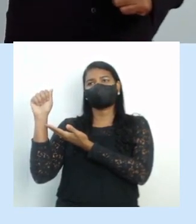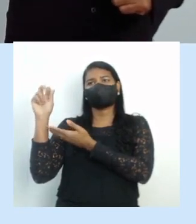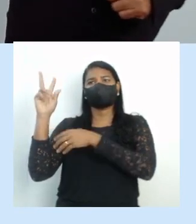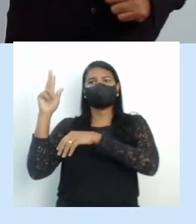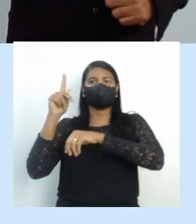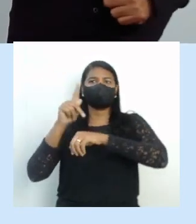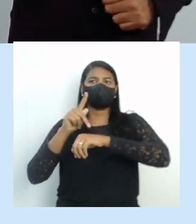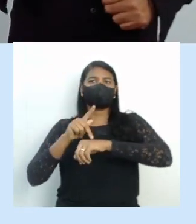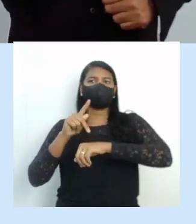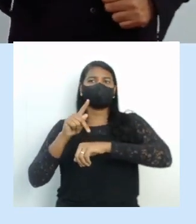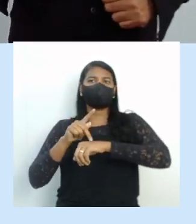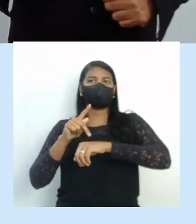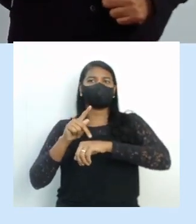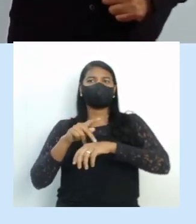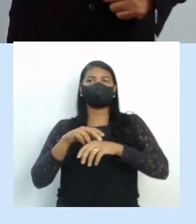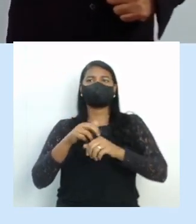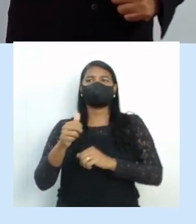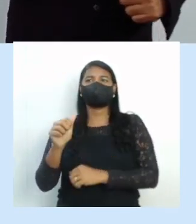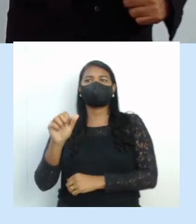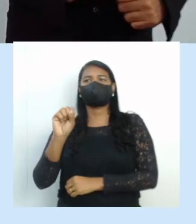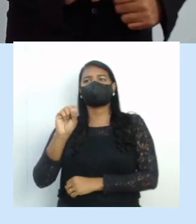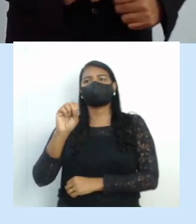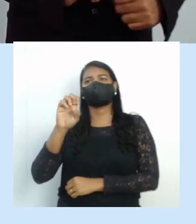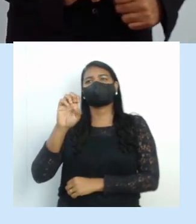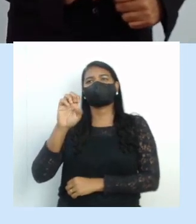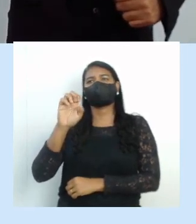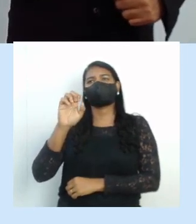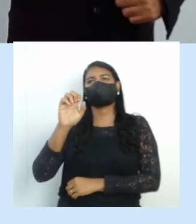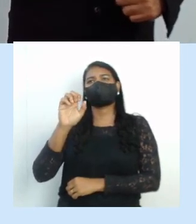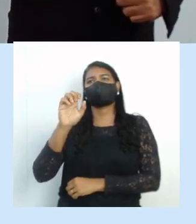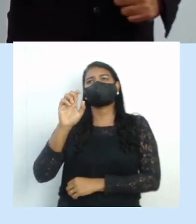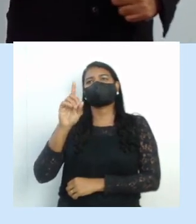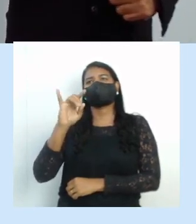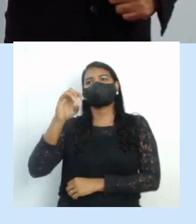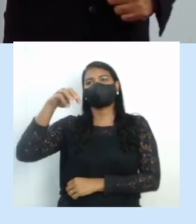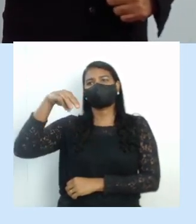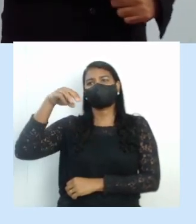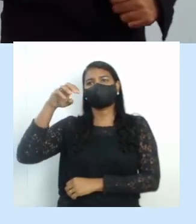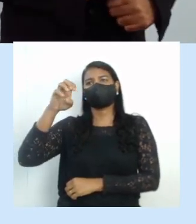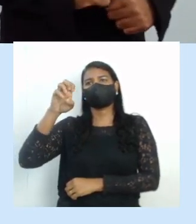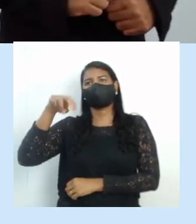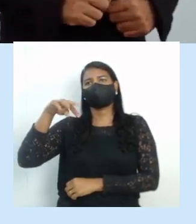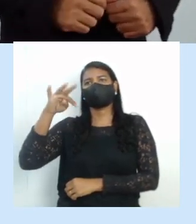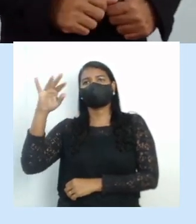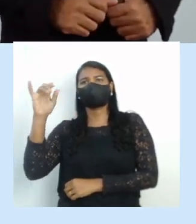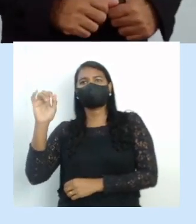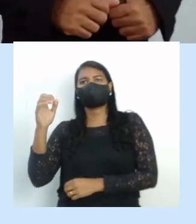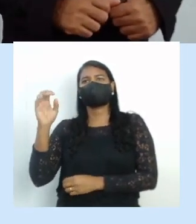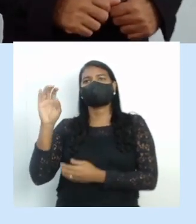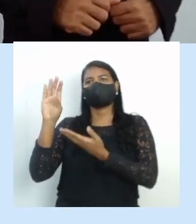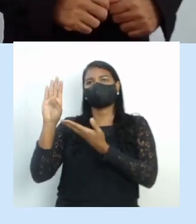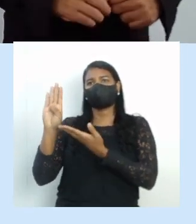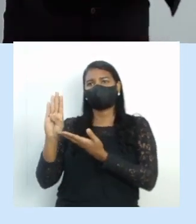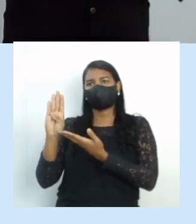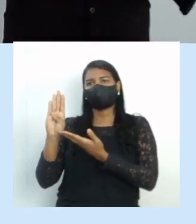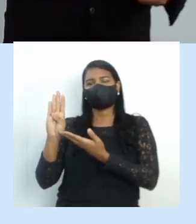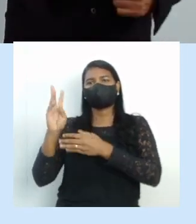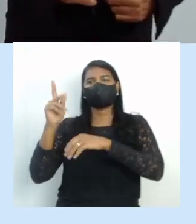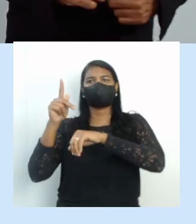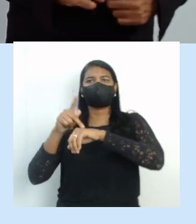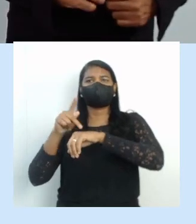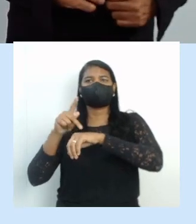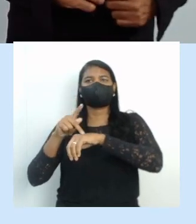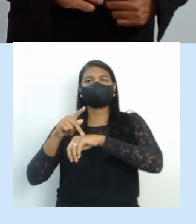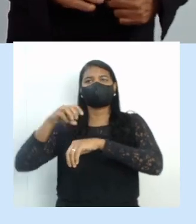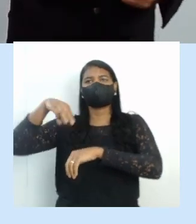rochas sedimentares. Na alternativa B, a gente vai ver as rochas metamórficas. Na